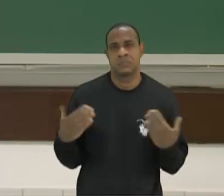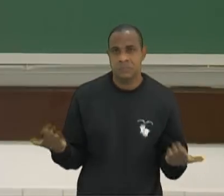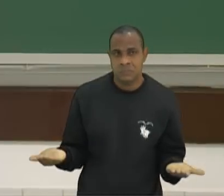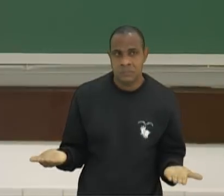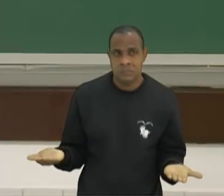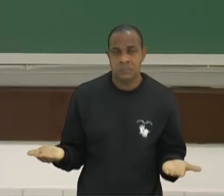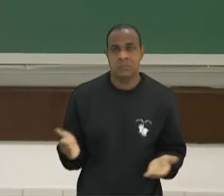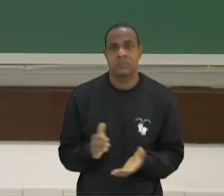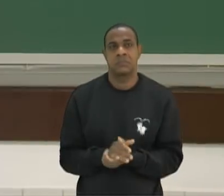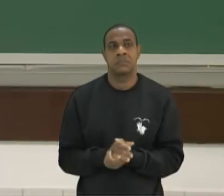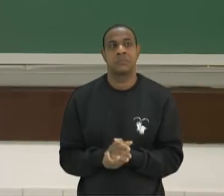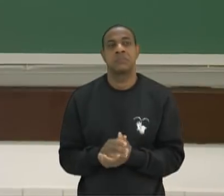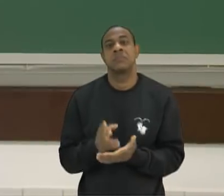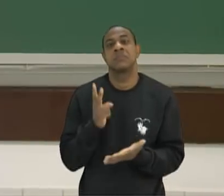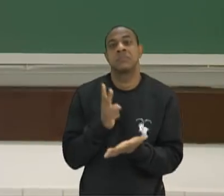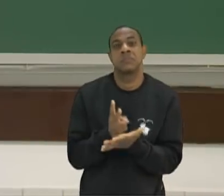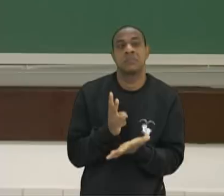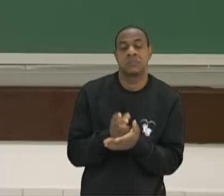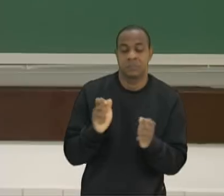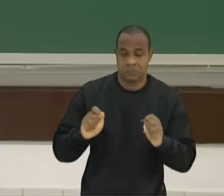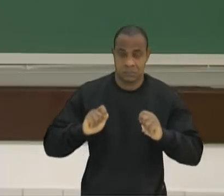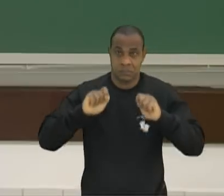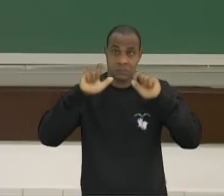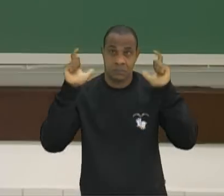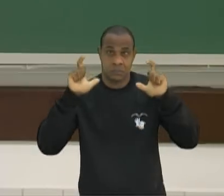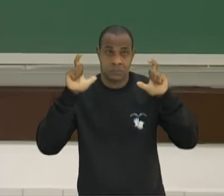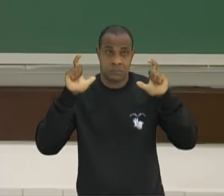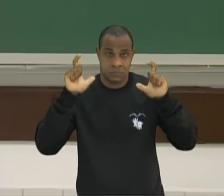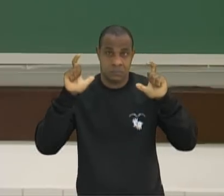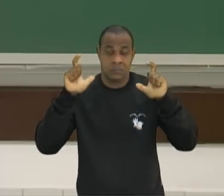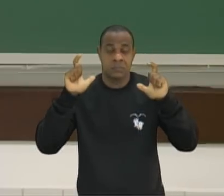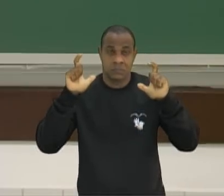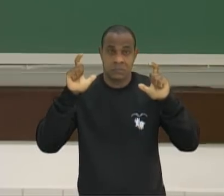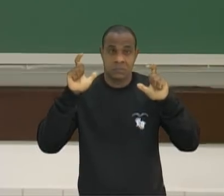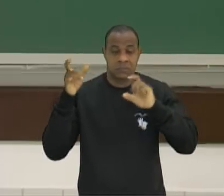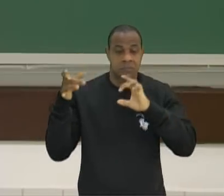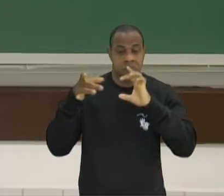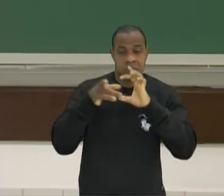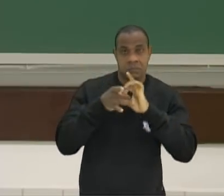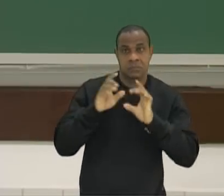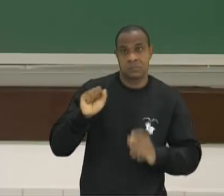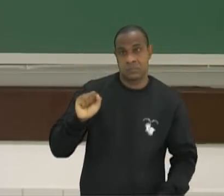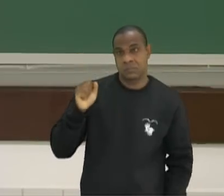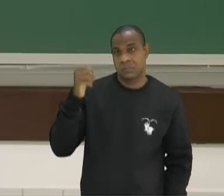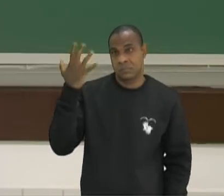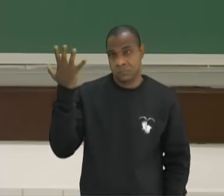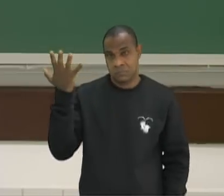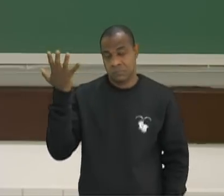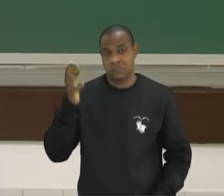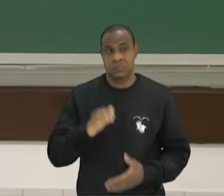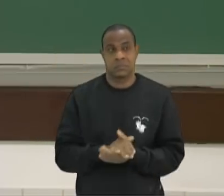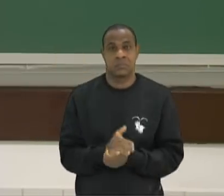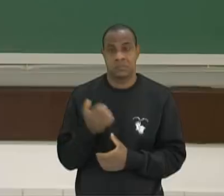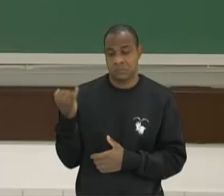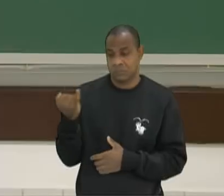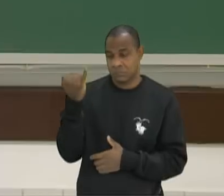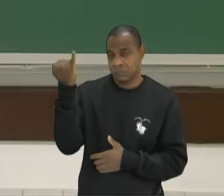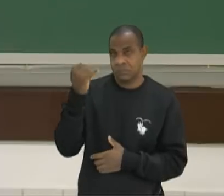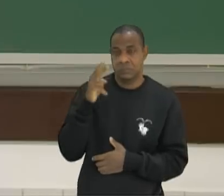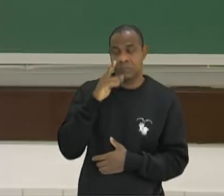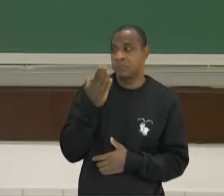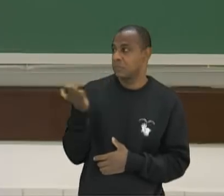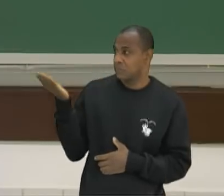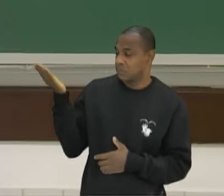Pessoal, galerinha, sempre atentos nesse contexto que vai estar ocorrendo. Olha, um detalhe muito importante do enunciado, olha o que ele pede